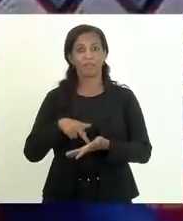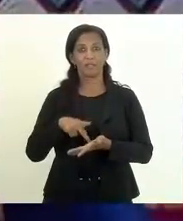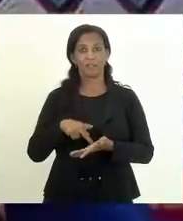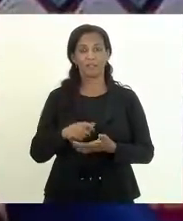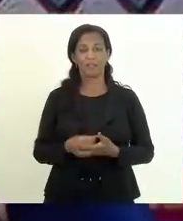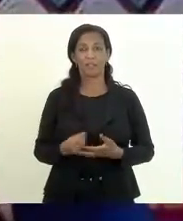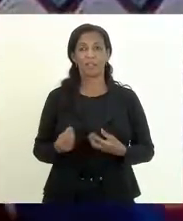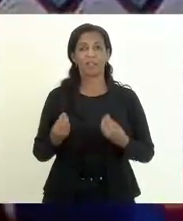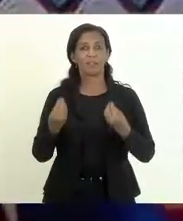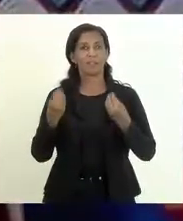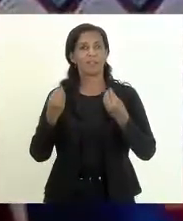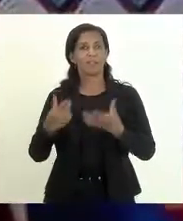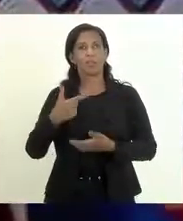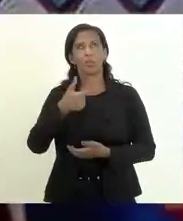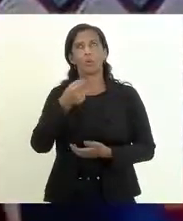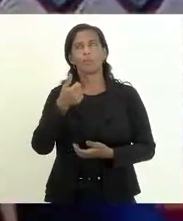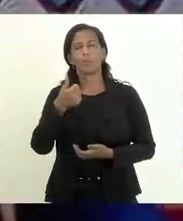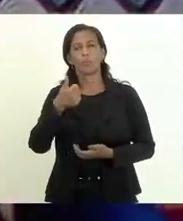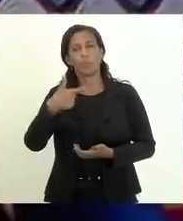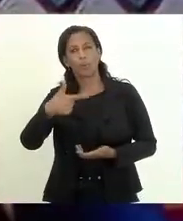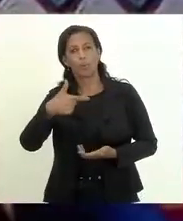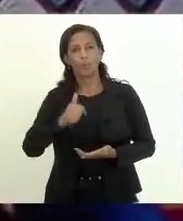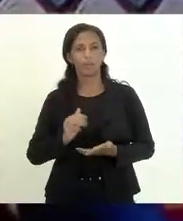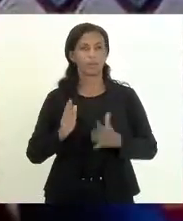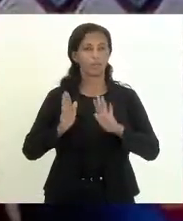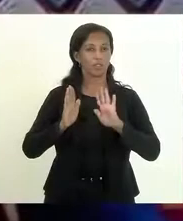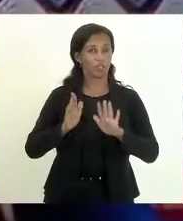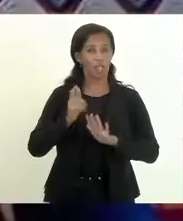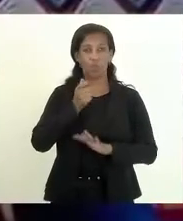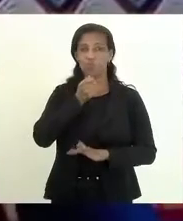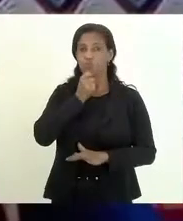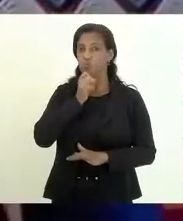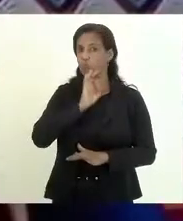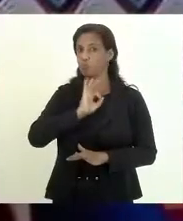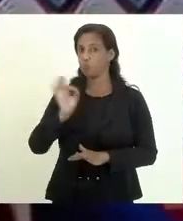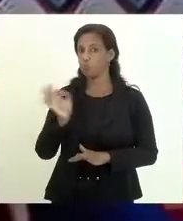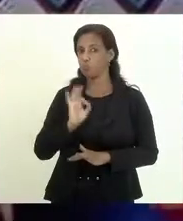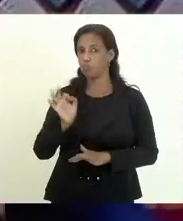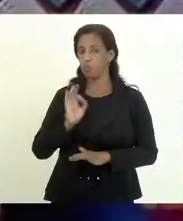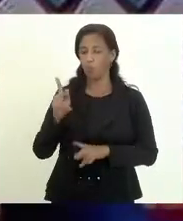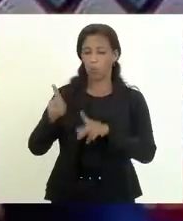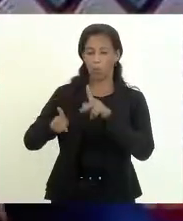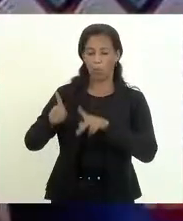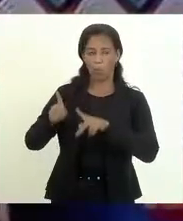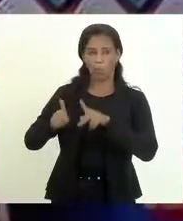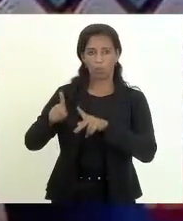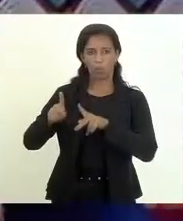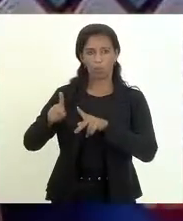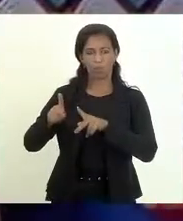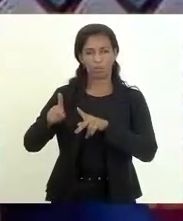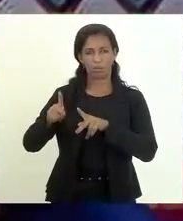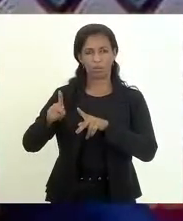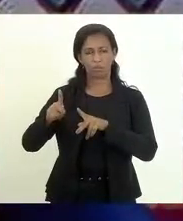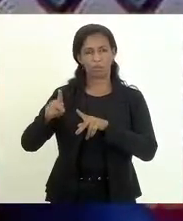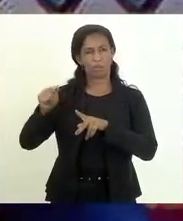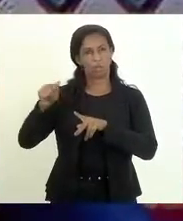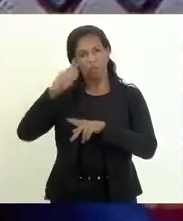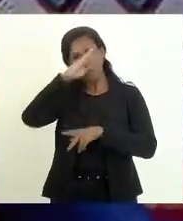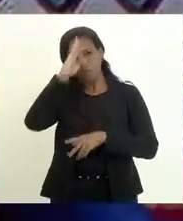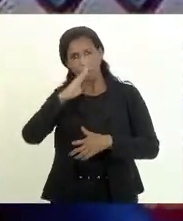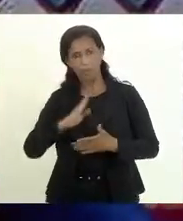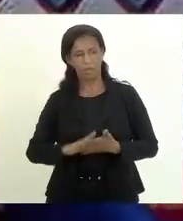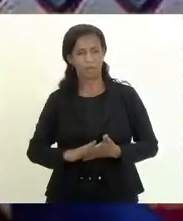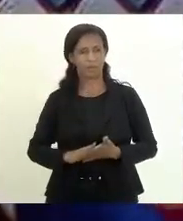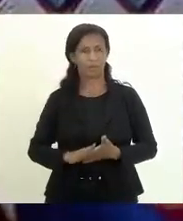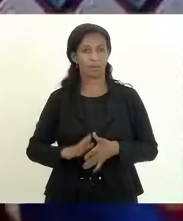dava-se conta de que em 2012 já não existiriam mais como população no Brasil. Mas